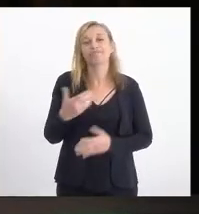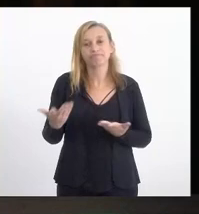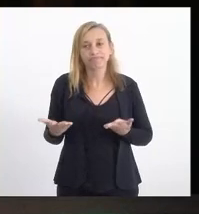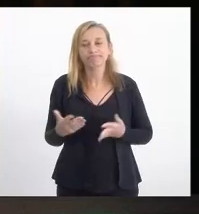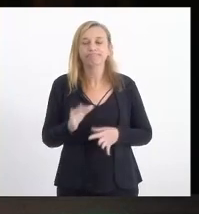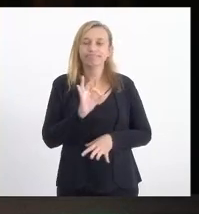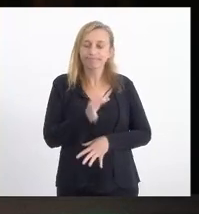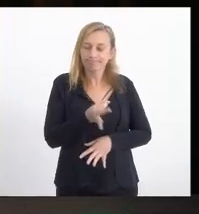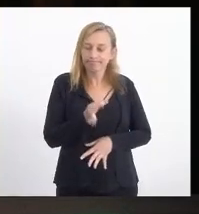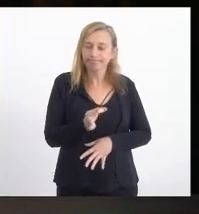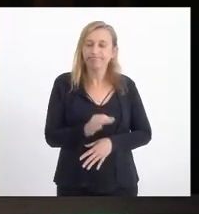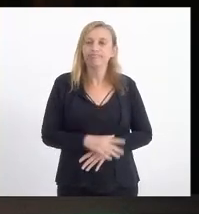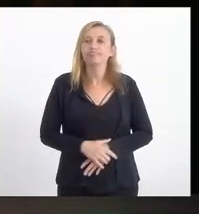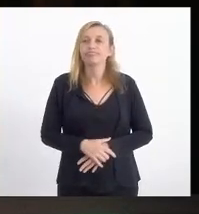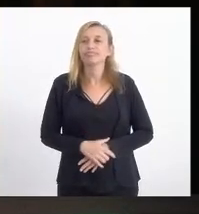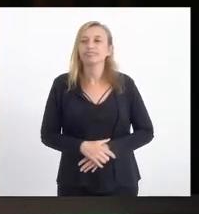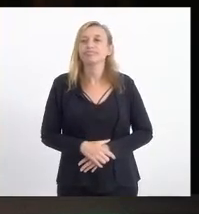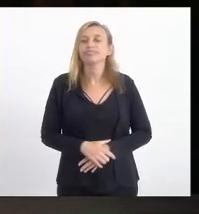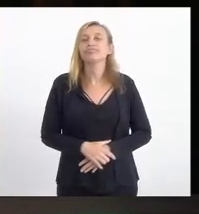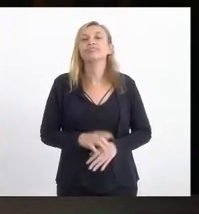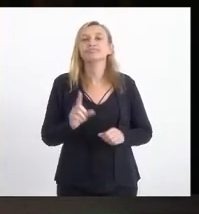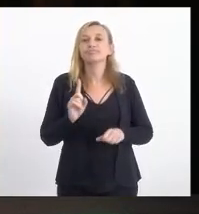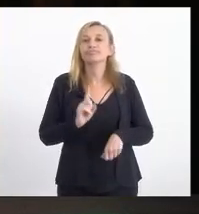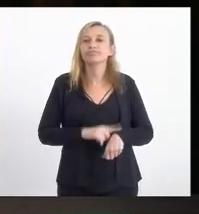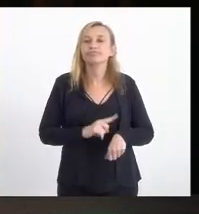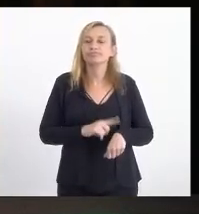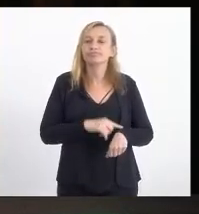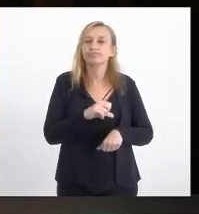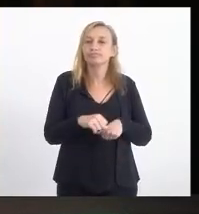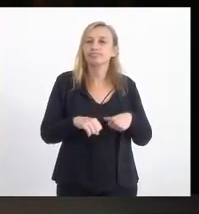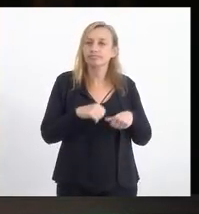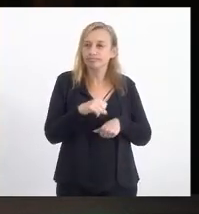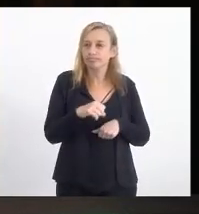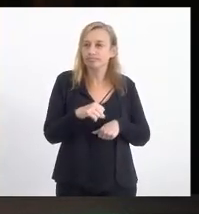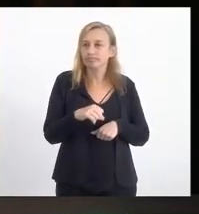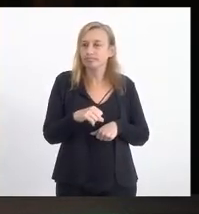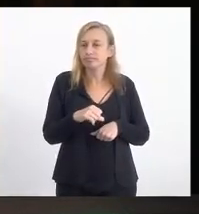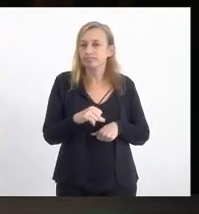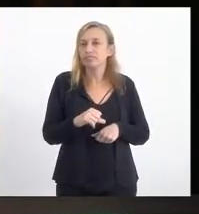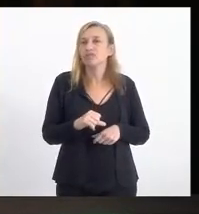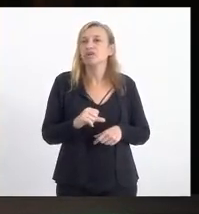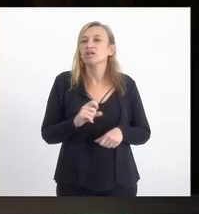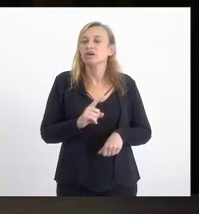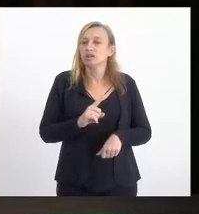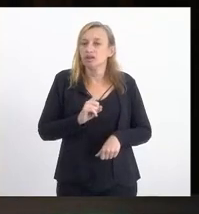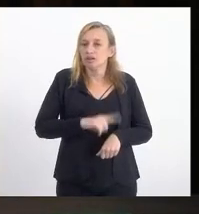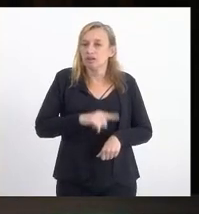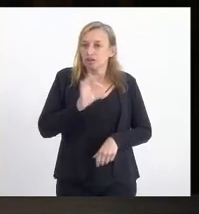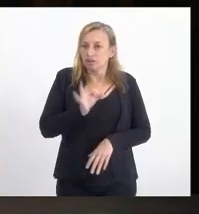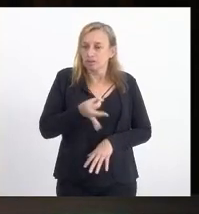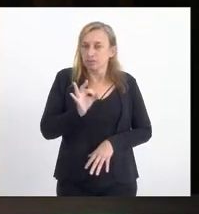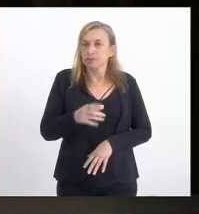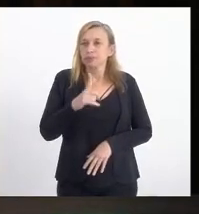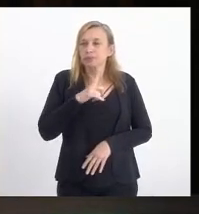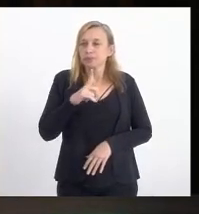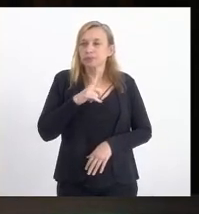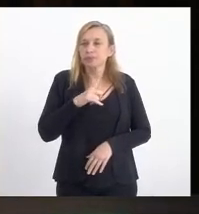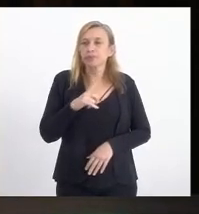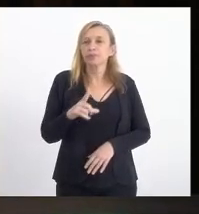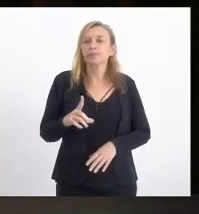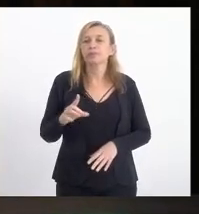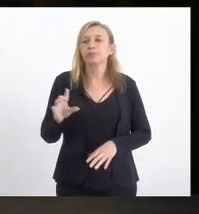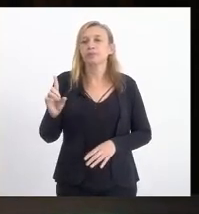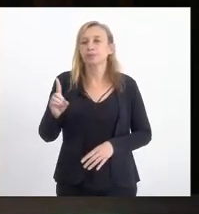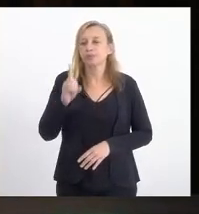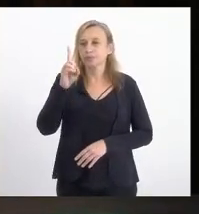logicamente que exatamente esse momento de mudança é esse momento que eu tenho certeza que os nobres